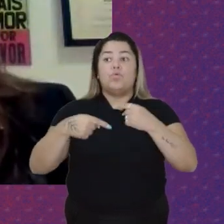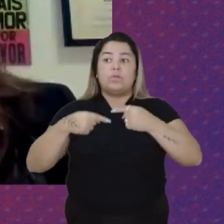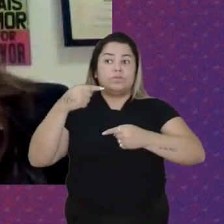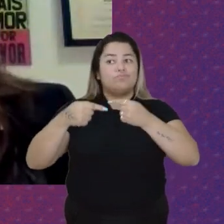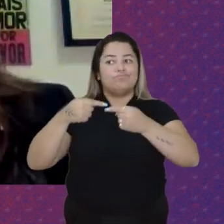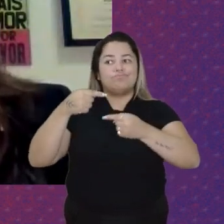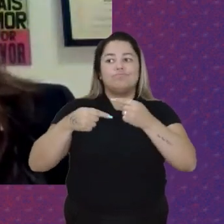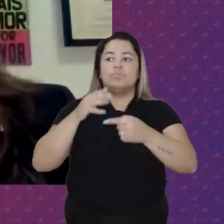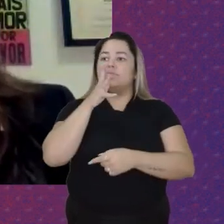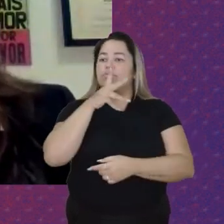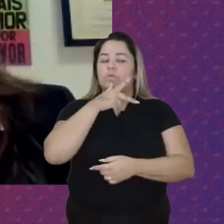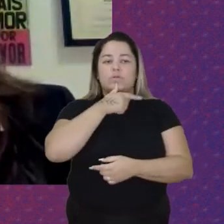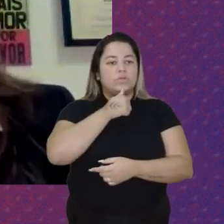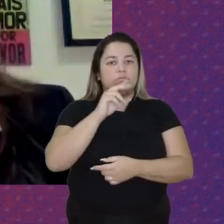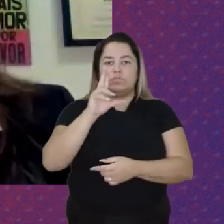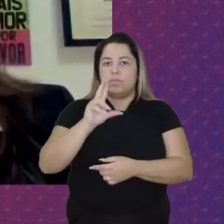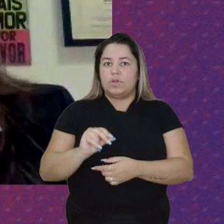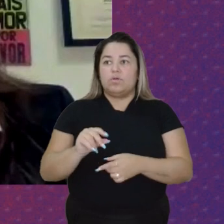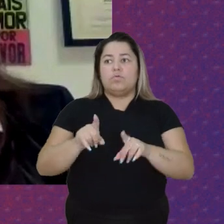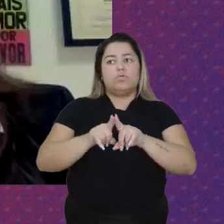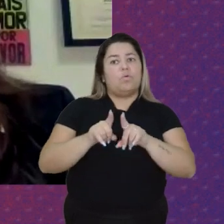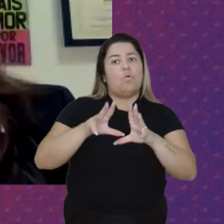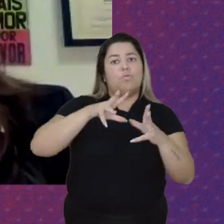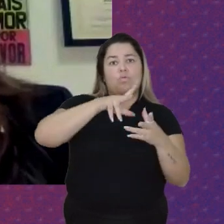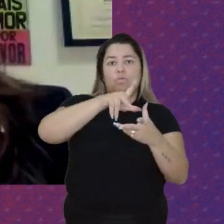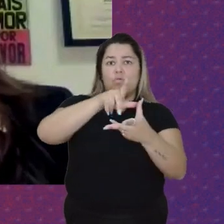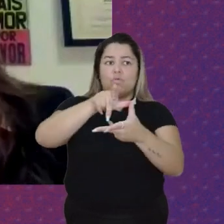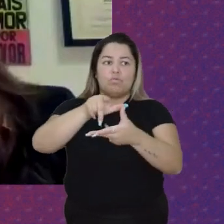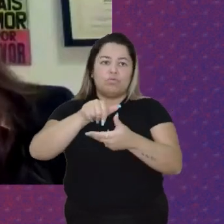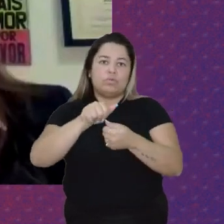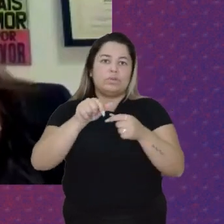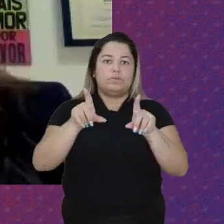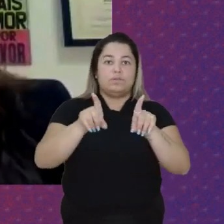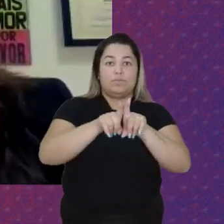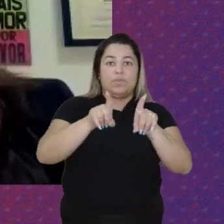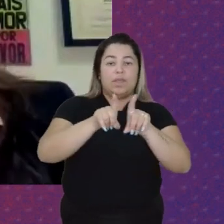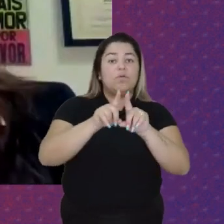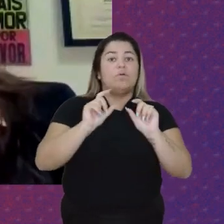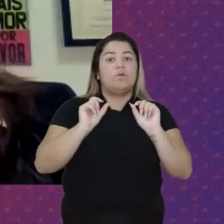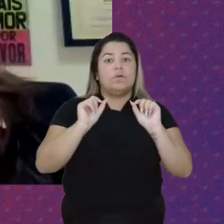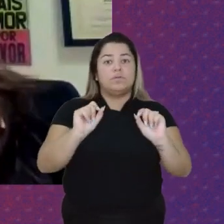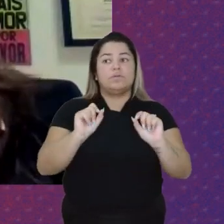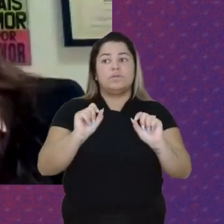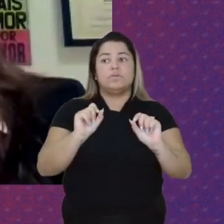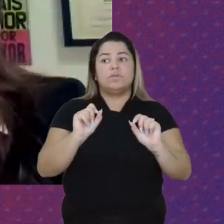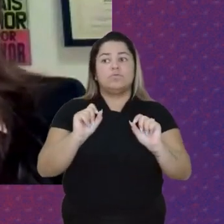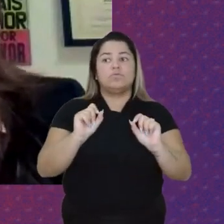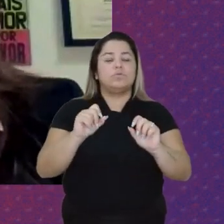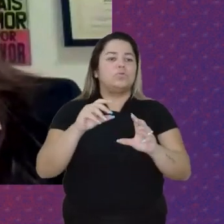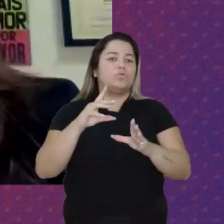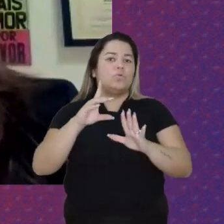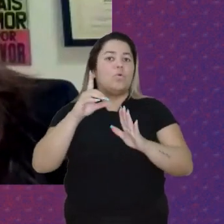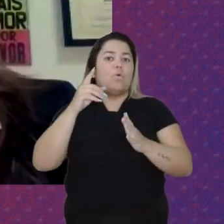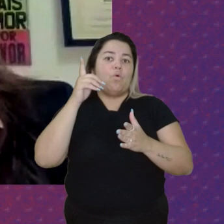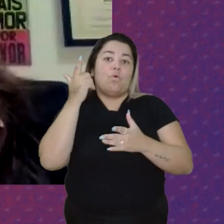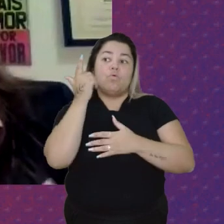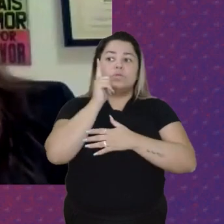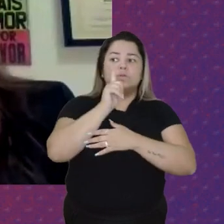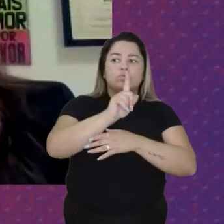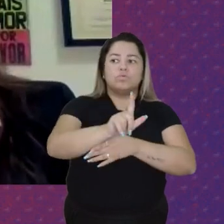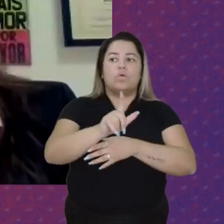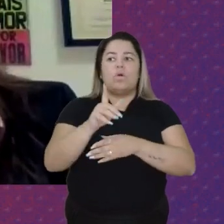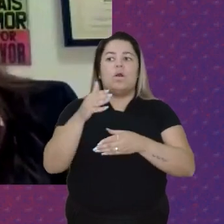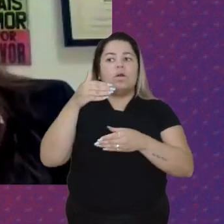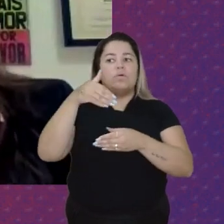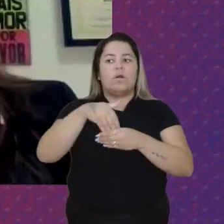muito atrasadas com relação ao resto do mundo ocidental, porque essa onda, né, de conquista de direitos políticos das mulheres, essa